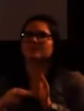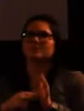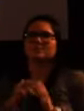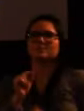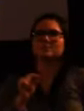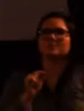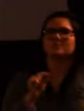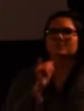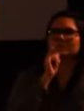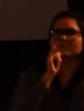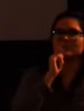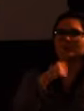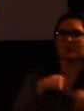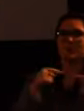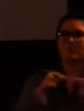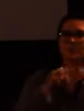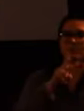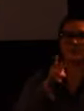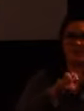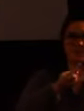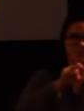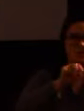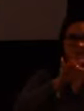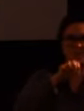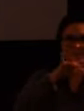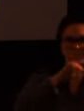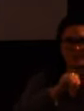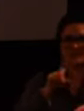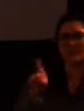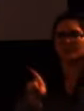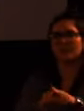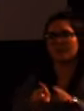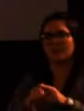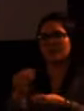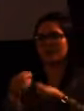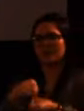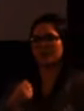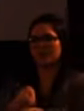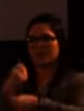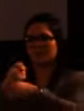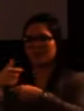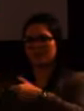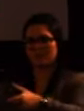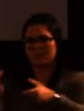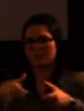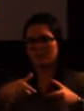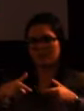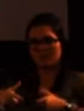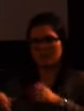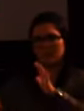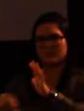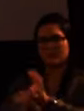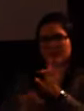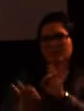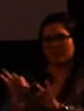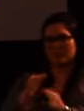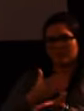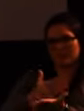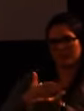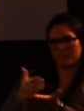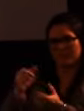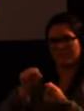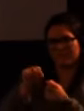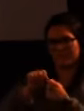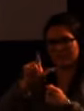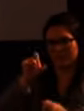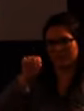figura que combina a questão do loteamento com a questão da construção já nessas áreas resultantes do projeto do parcelamento, do